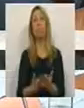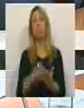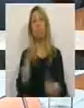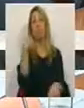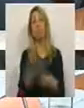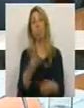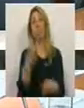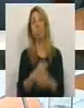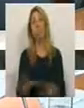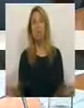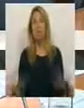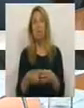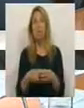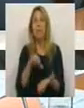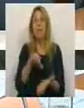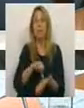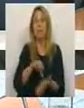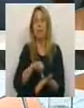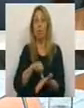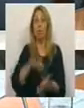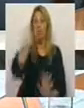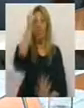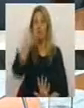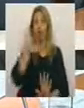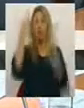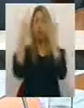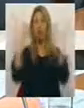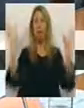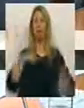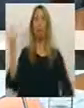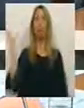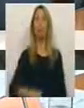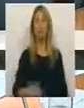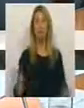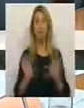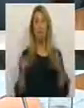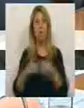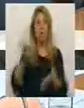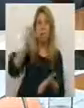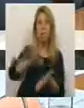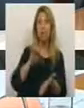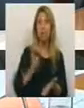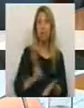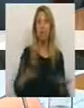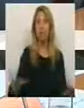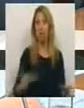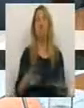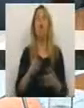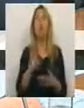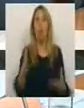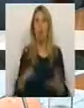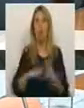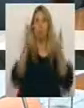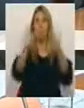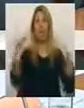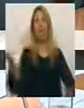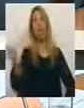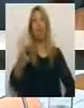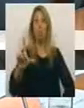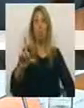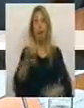mais centralizadora da história democrática portuguesa. É porque centraliza exatamente na Câmara de Lisboa a gestão da